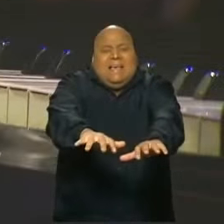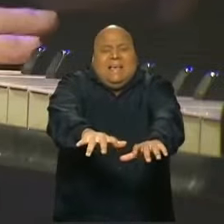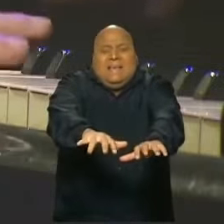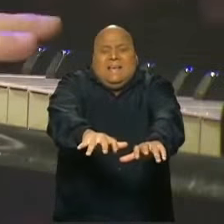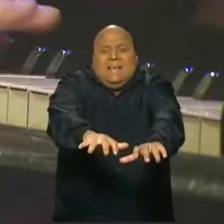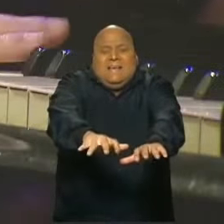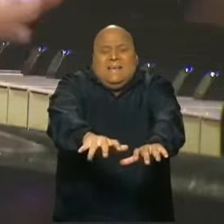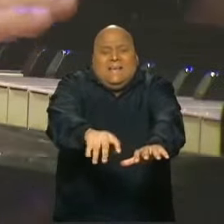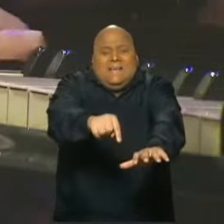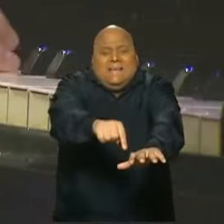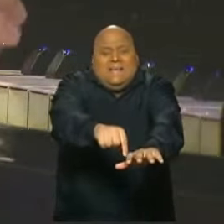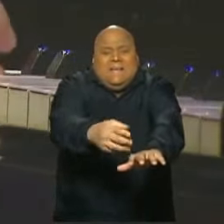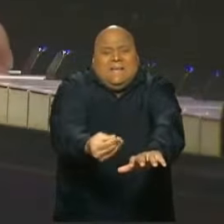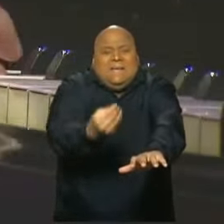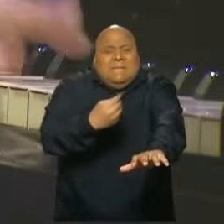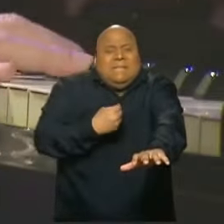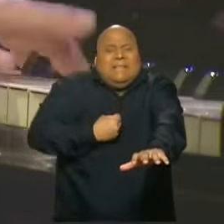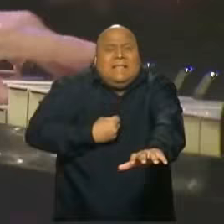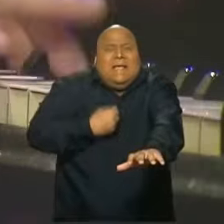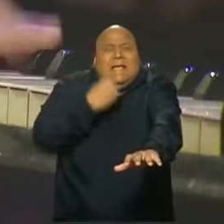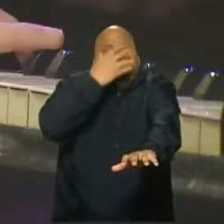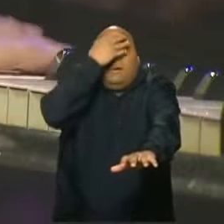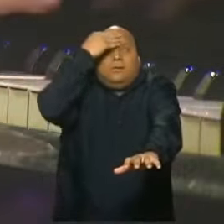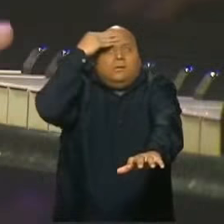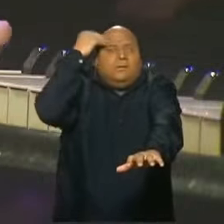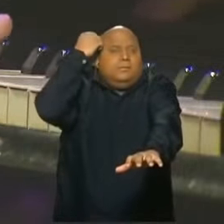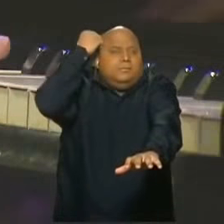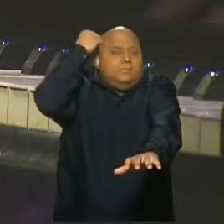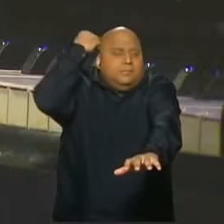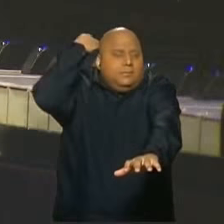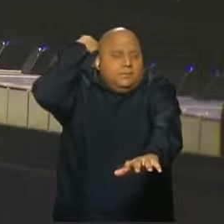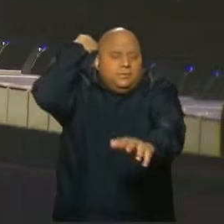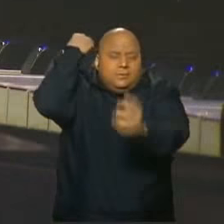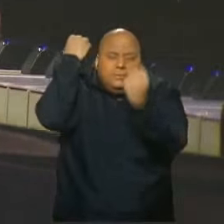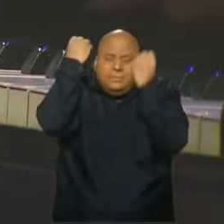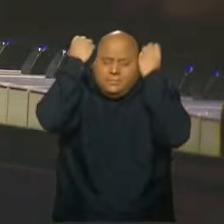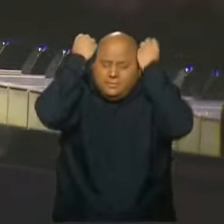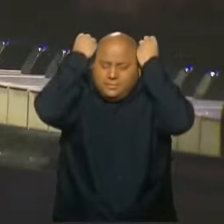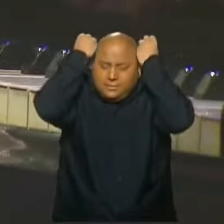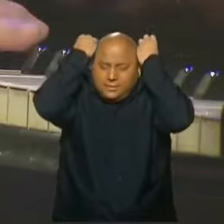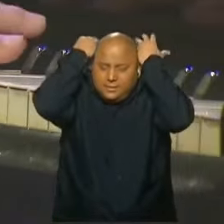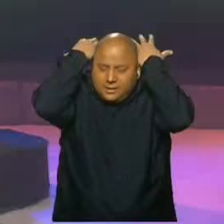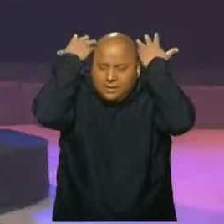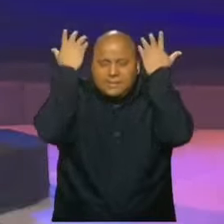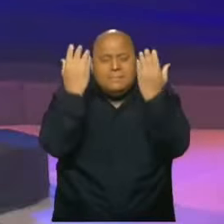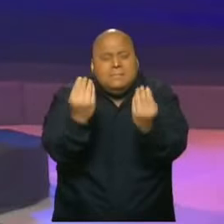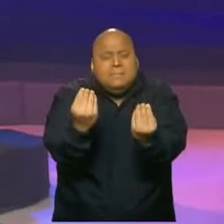faz com que eu me esqueça desta imensa